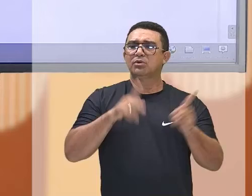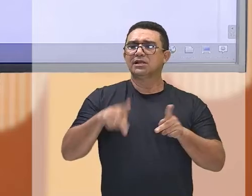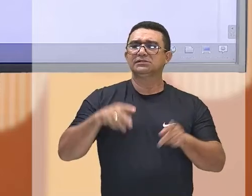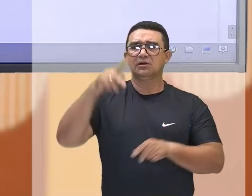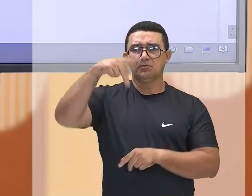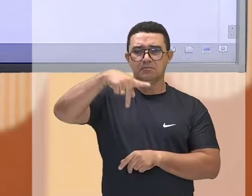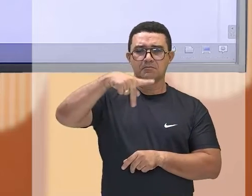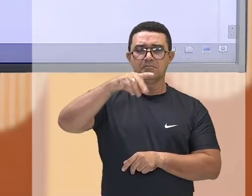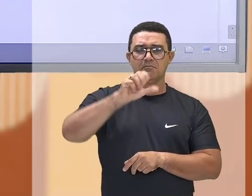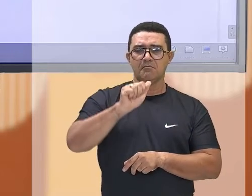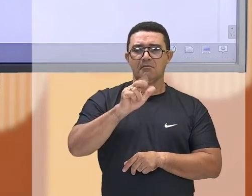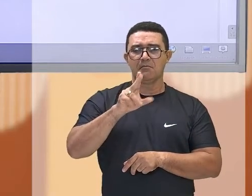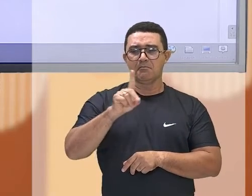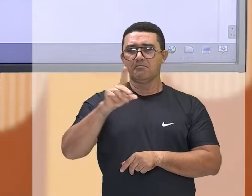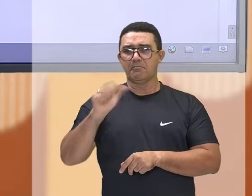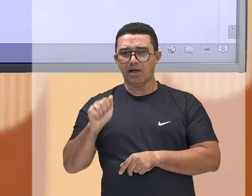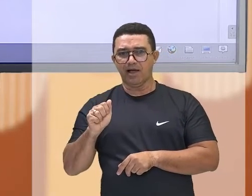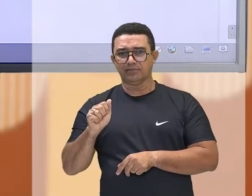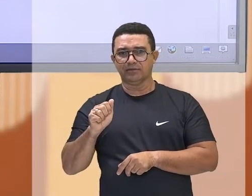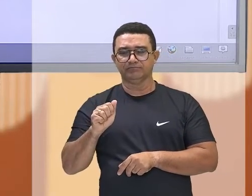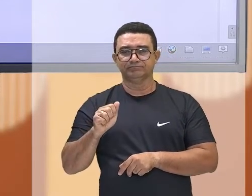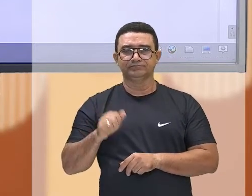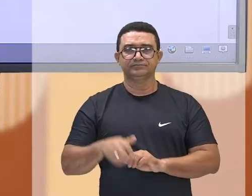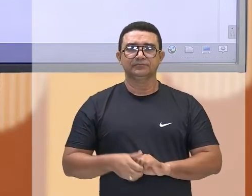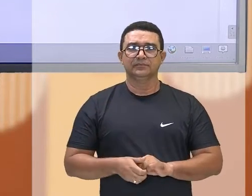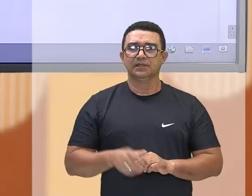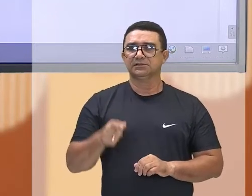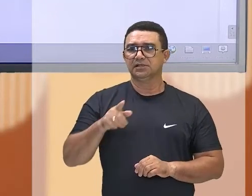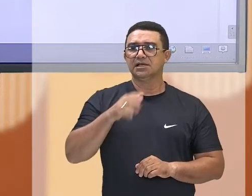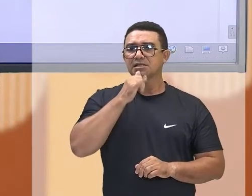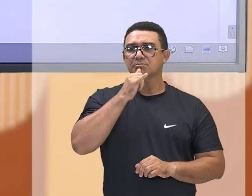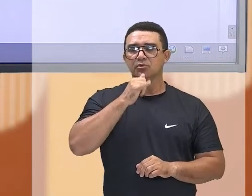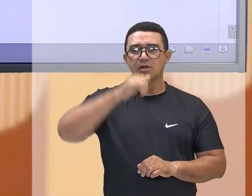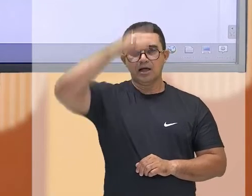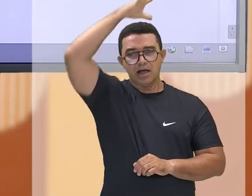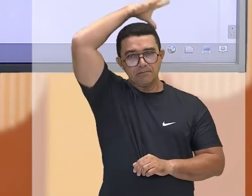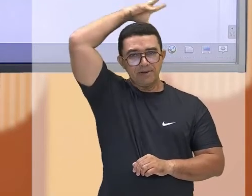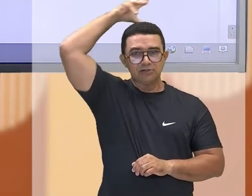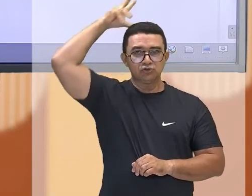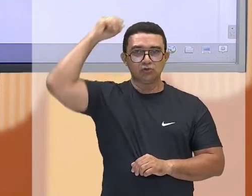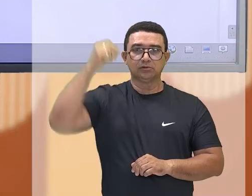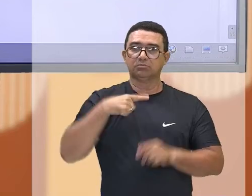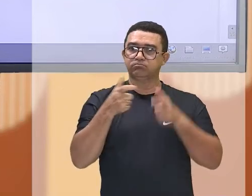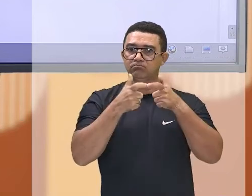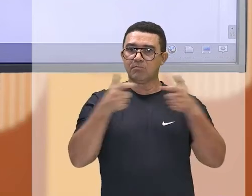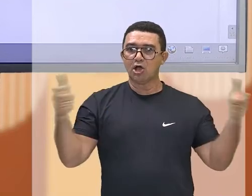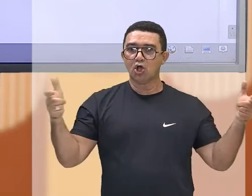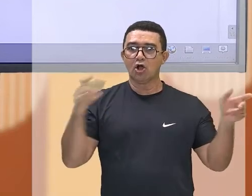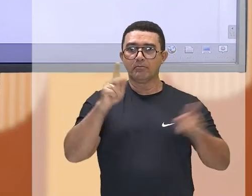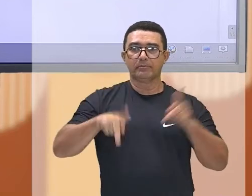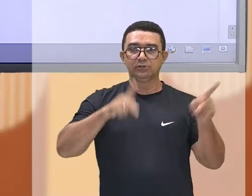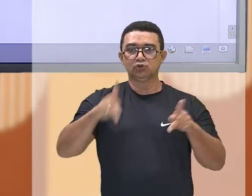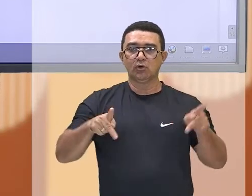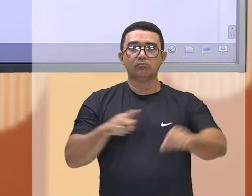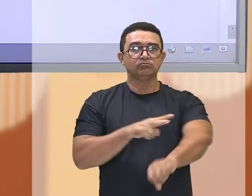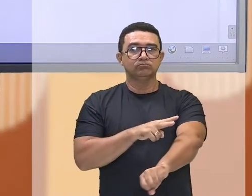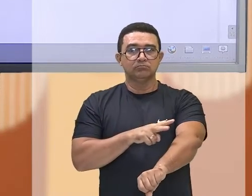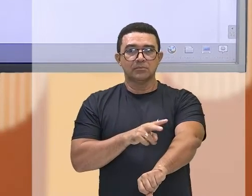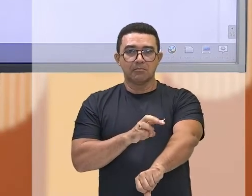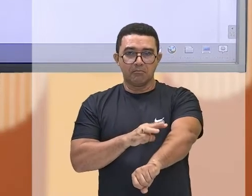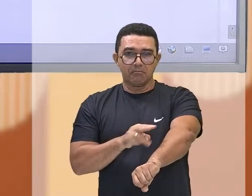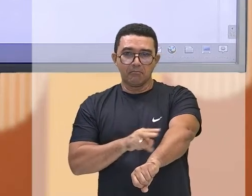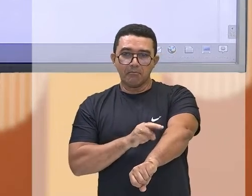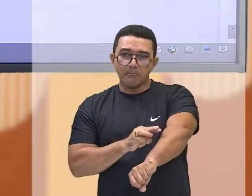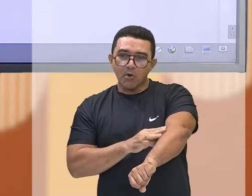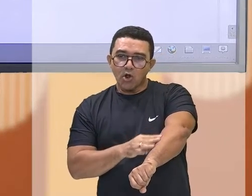parda, apesar de ser, que a gente vai já verificar, o Amazonas vai ter uma das maiores concentrações da população parda, a gente